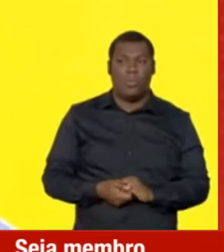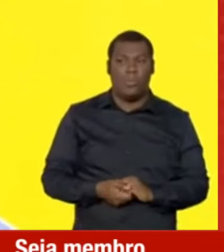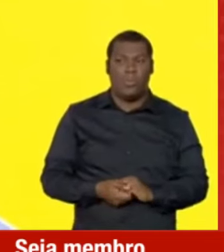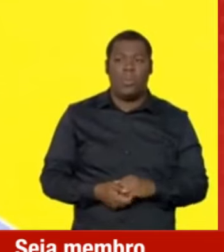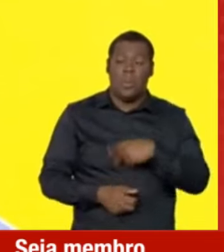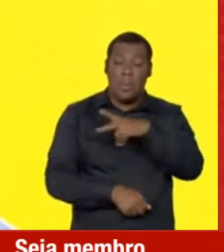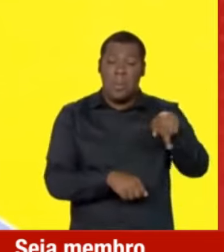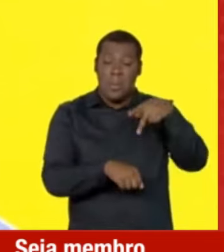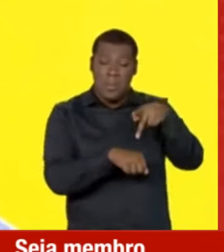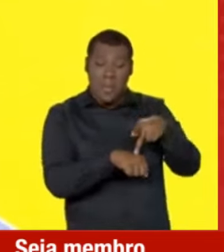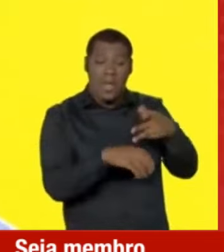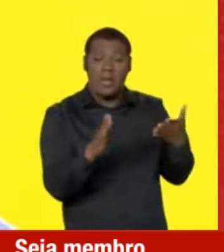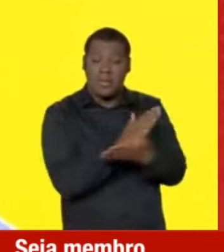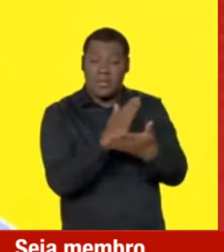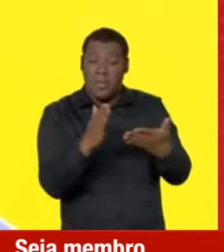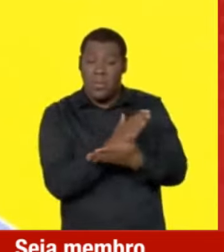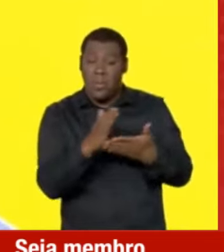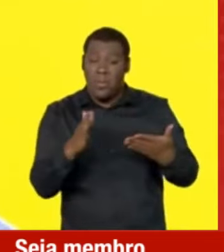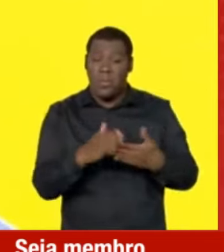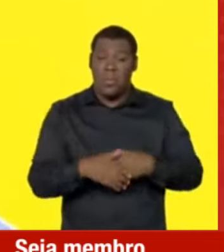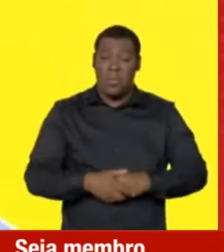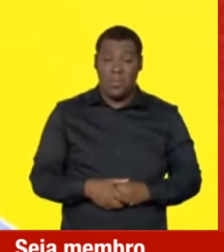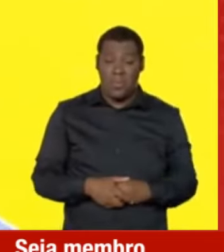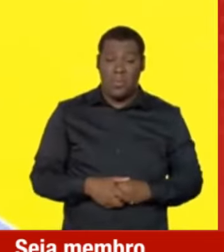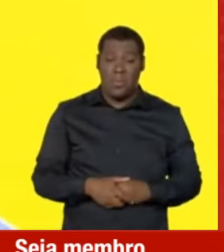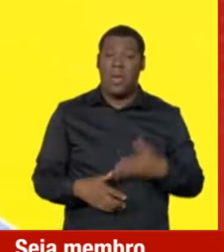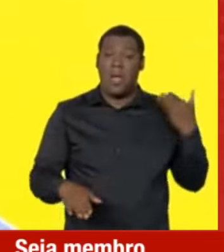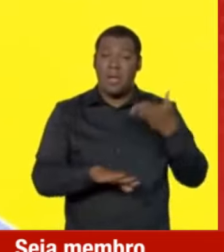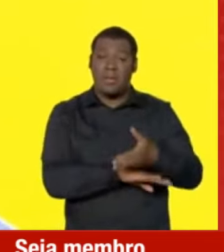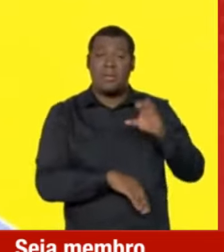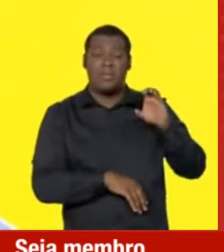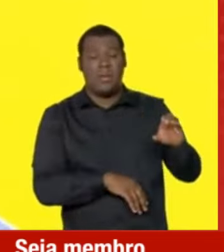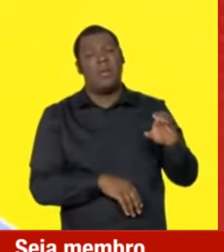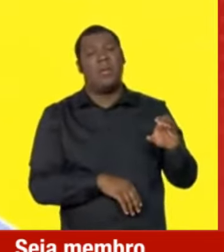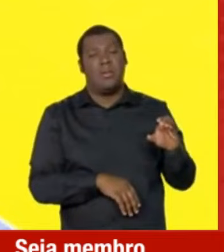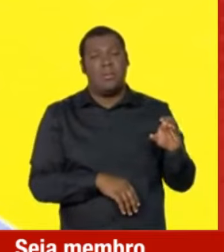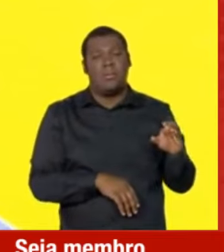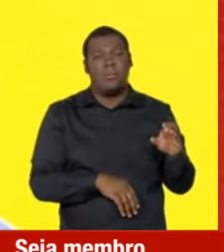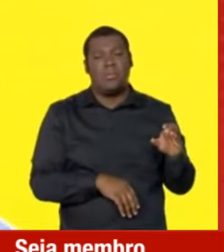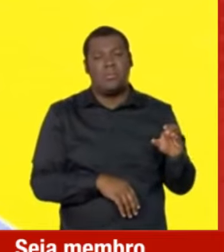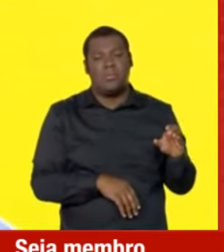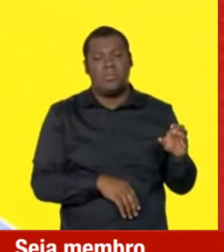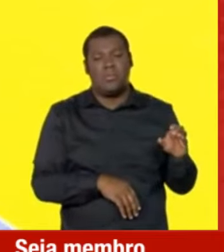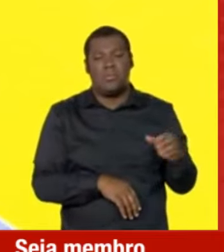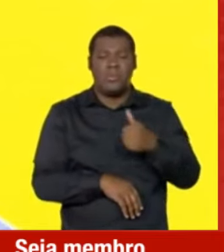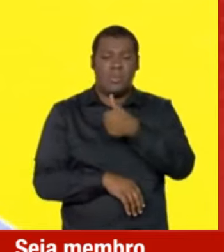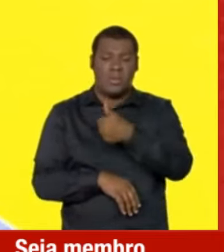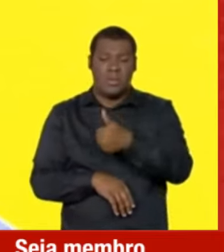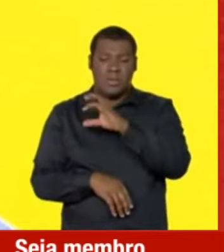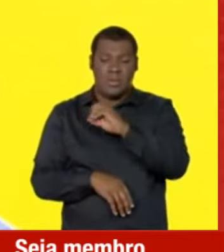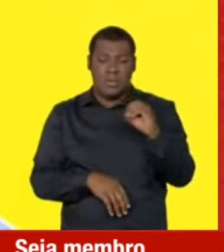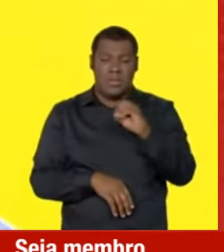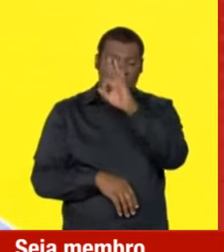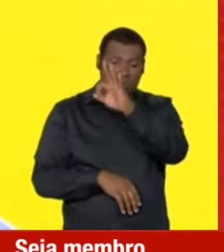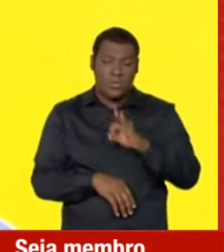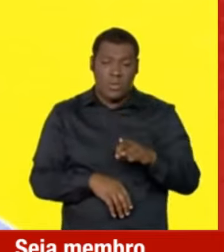Tem país do mundo, presidente, que tem de crédito imobiliário mais de 100% do seu